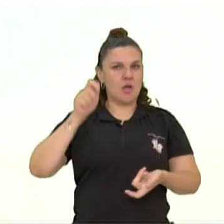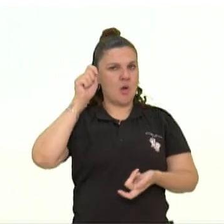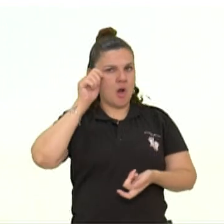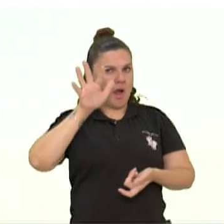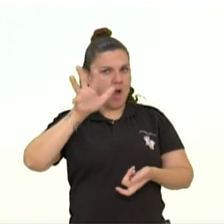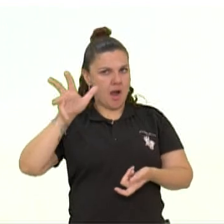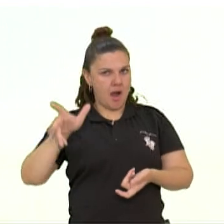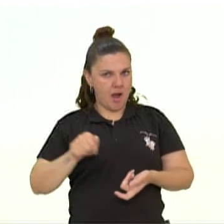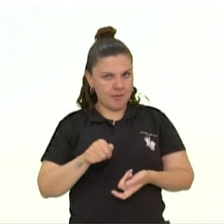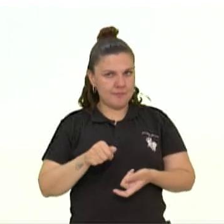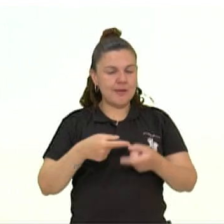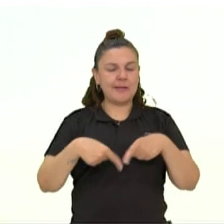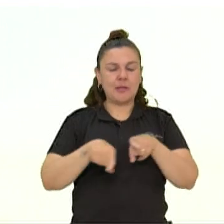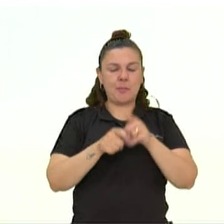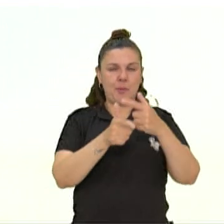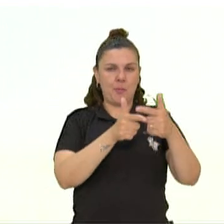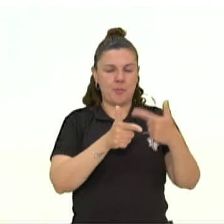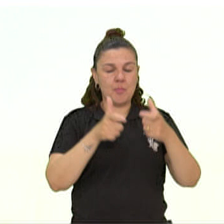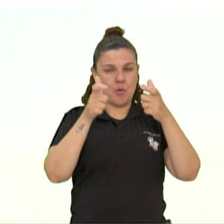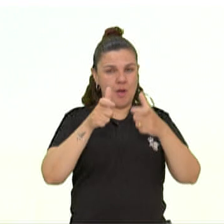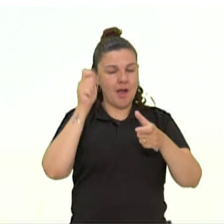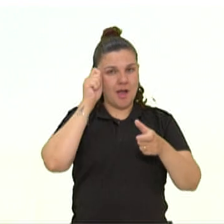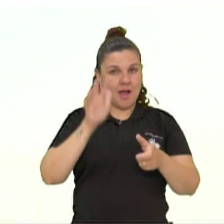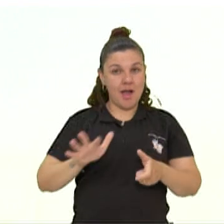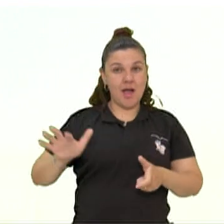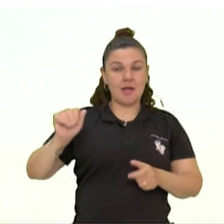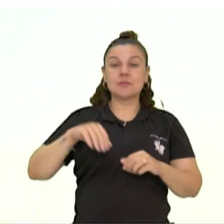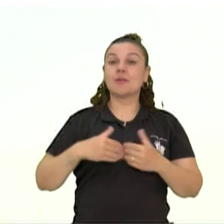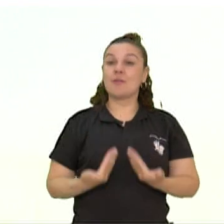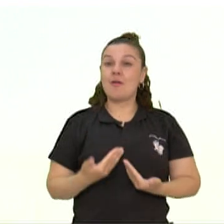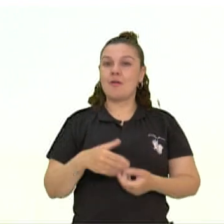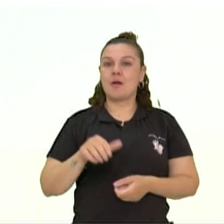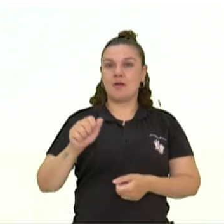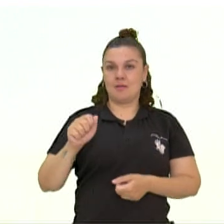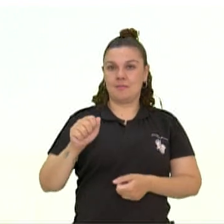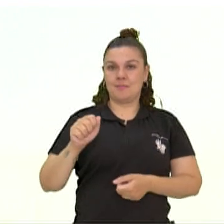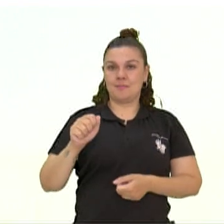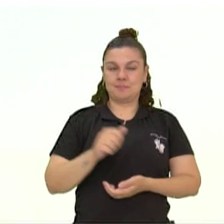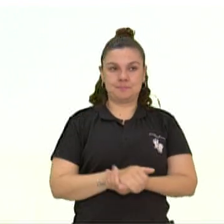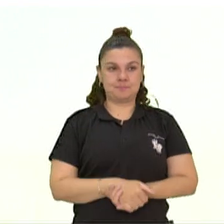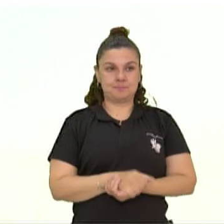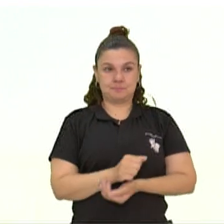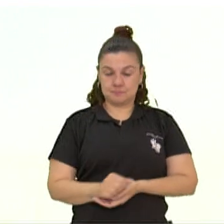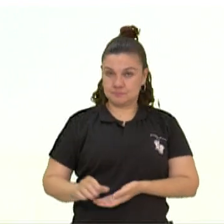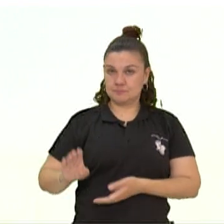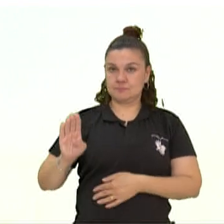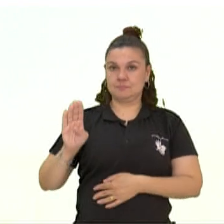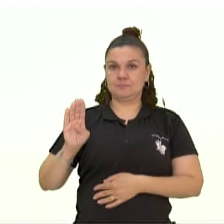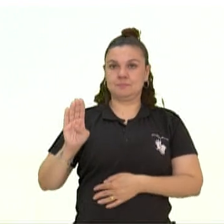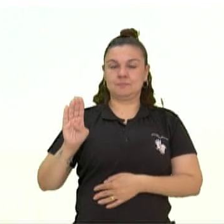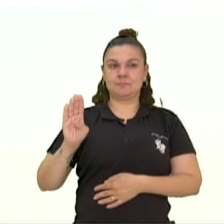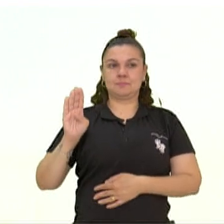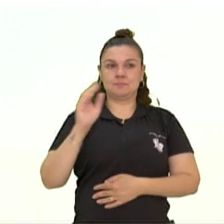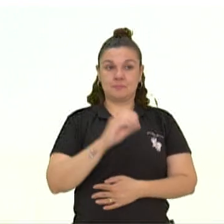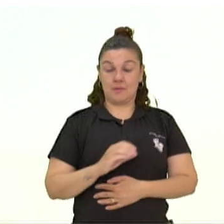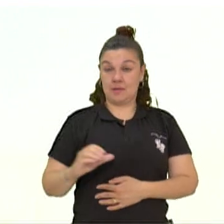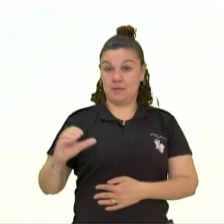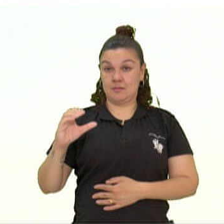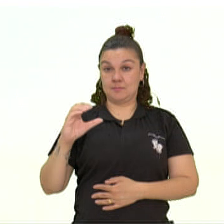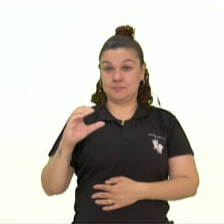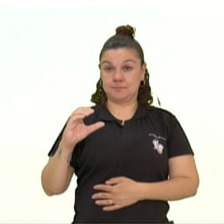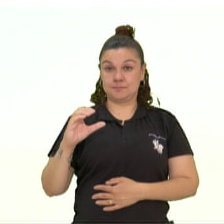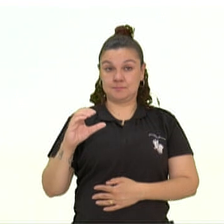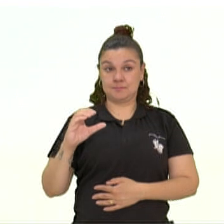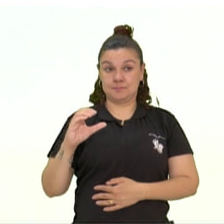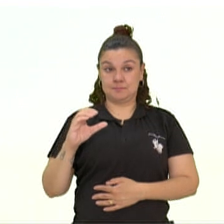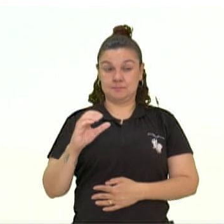grande problema para as áreas urbanas na Ásia é o letra A, crescimento econômico, letra B, crescimento do território,